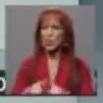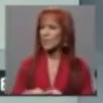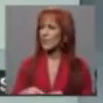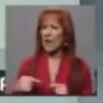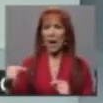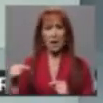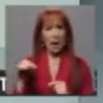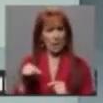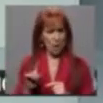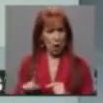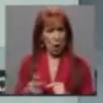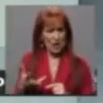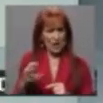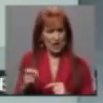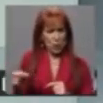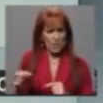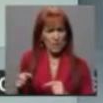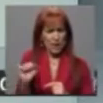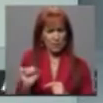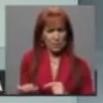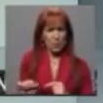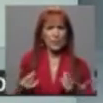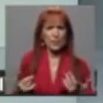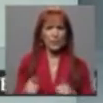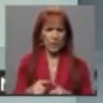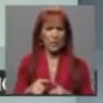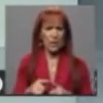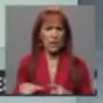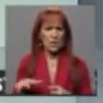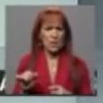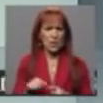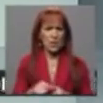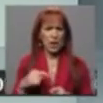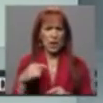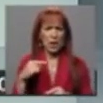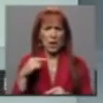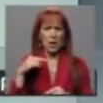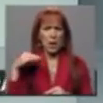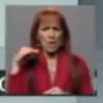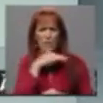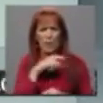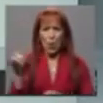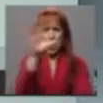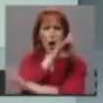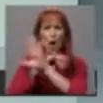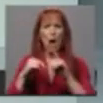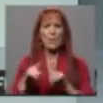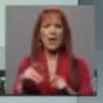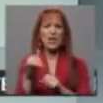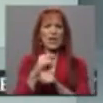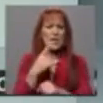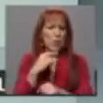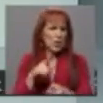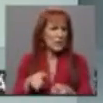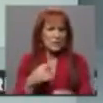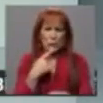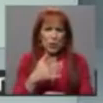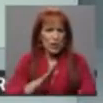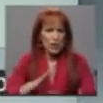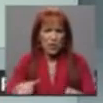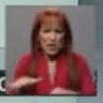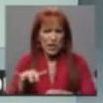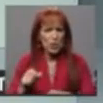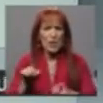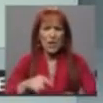mínima foi de 13 graus abaixo de zero. É uma situação de tempo muito frio em toda a Europa, nas Ilhas Britânicas, como já disse, uma